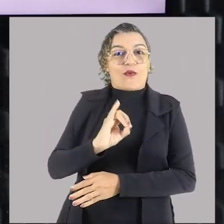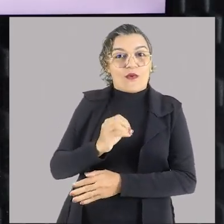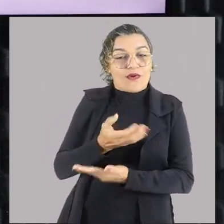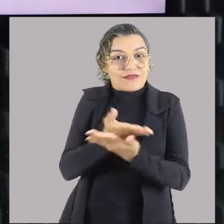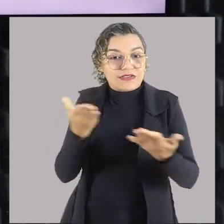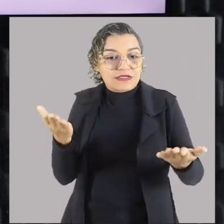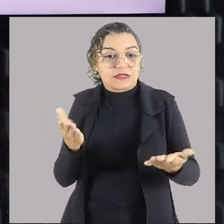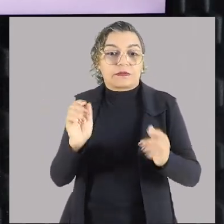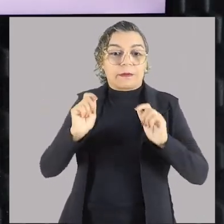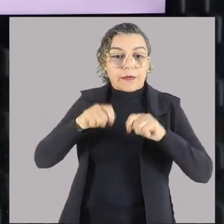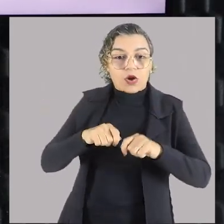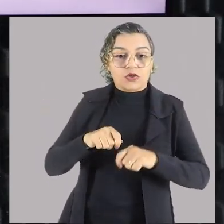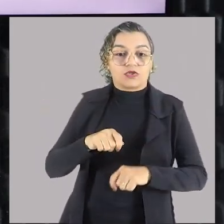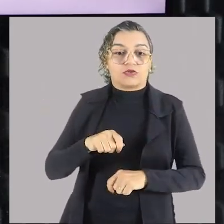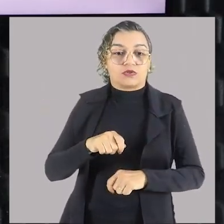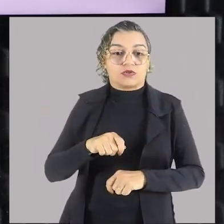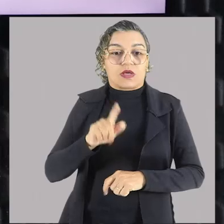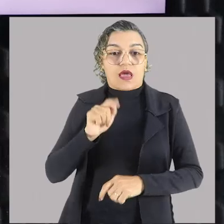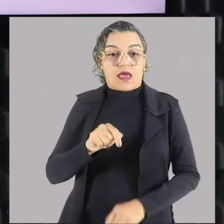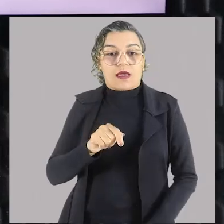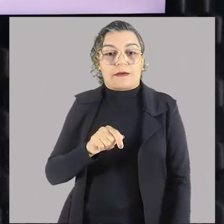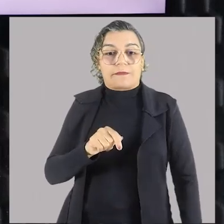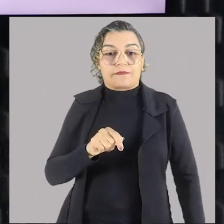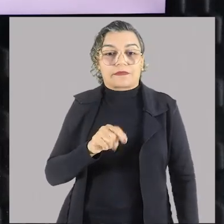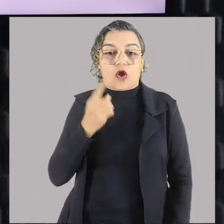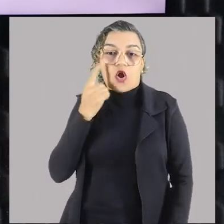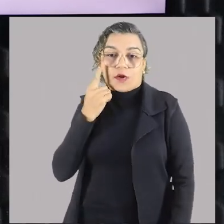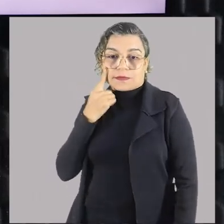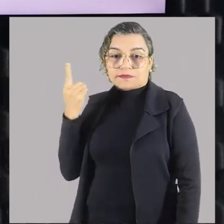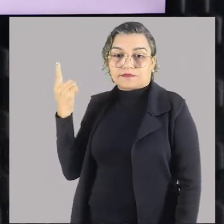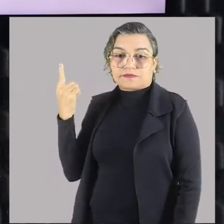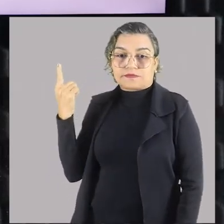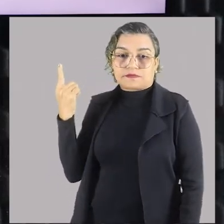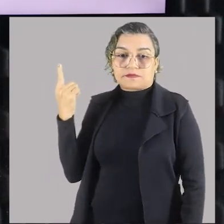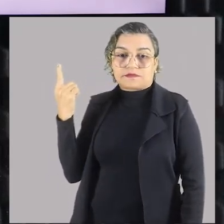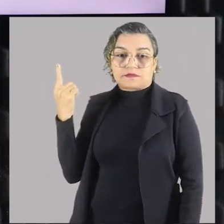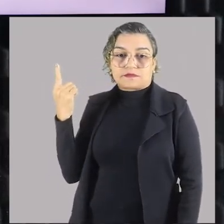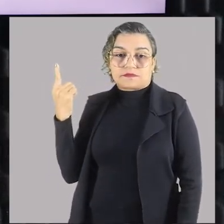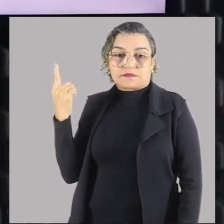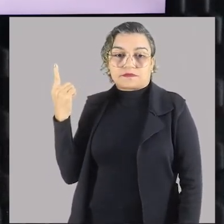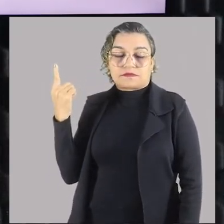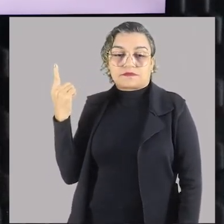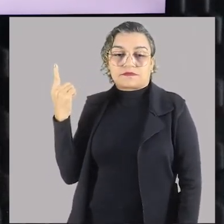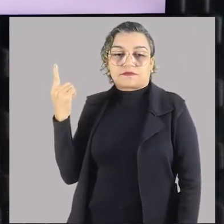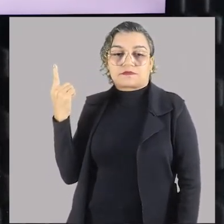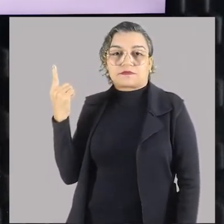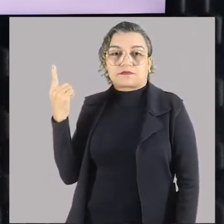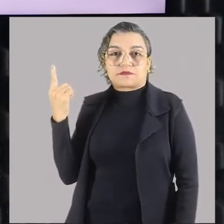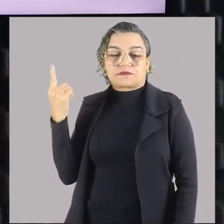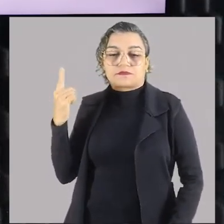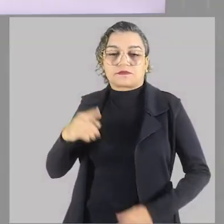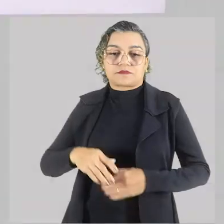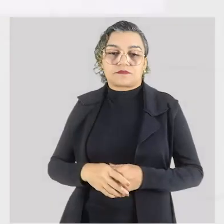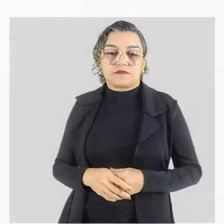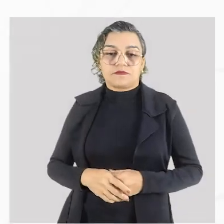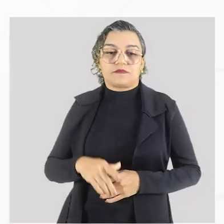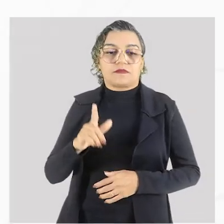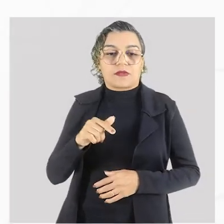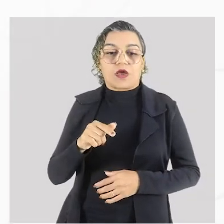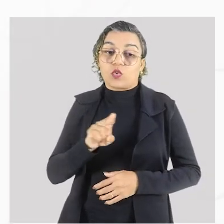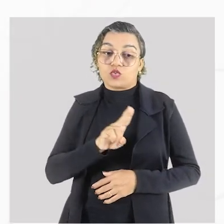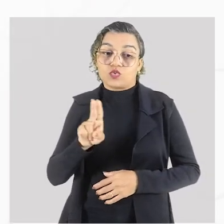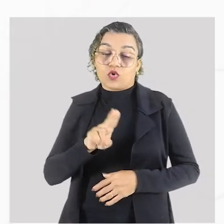de interpretação. O que eu tenho aqui? De acordo com o texto, qual é o nome da pessoa? Então, eu quero saber como